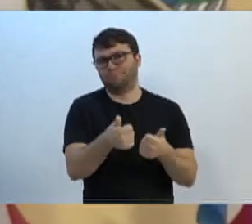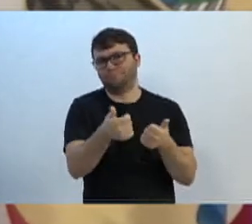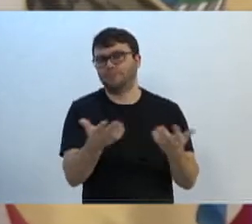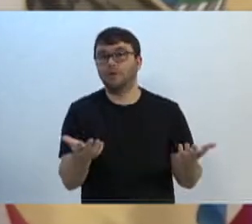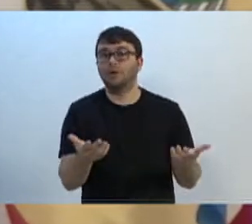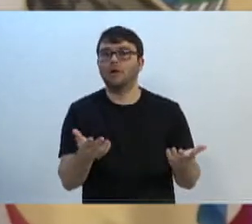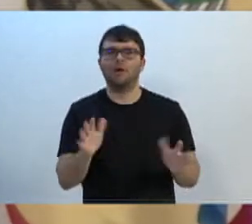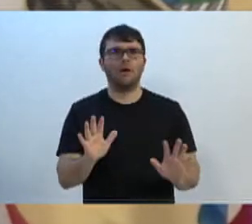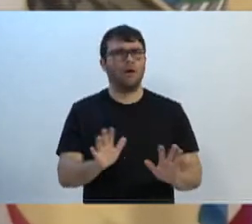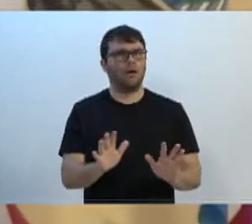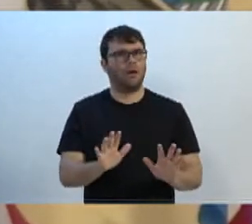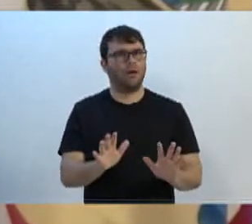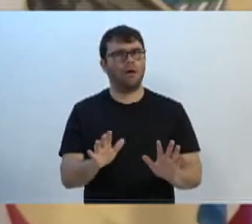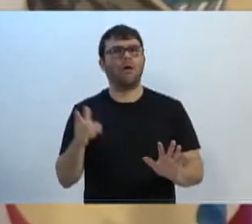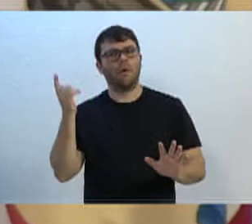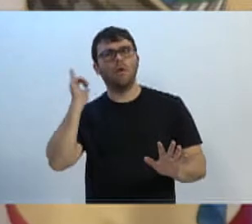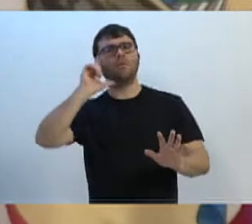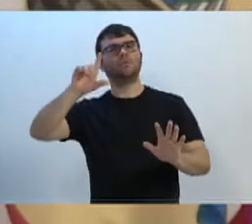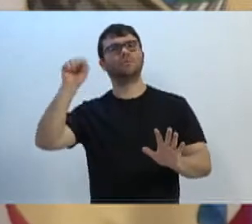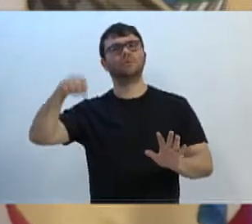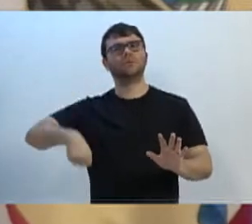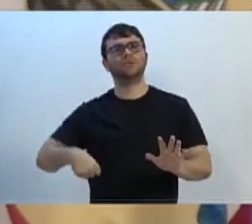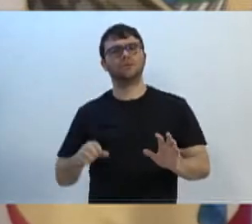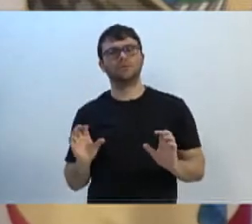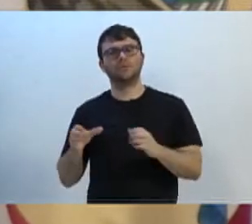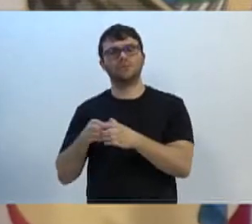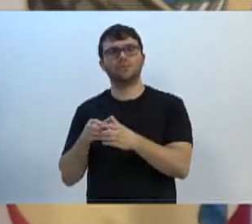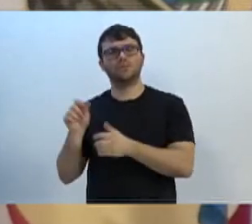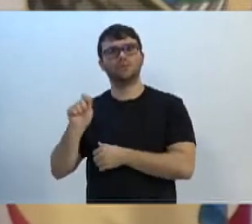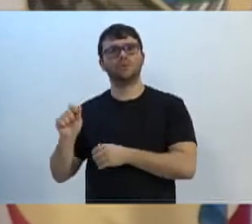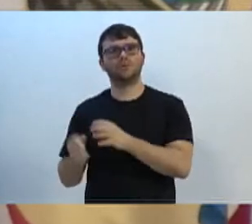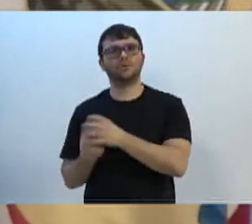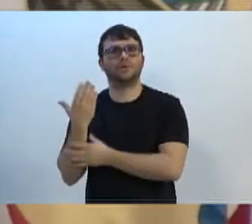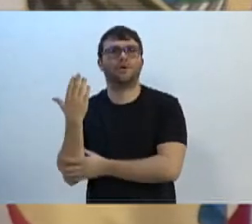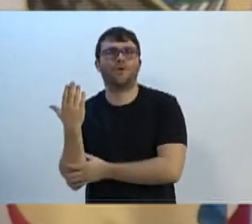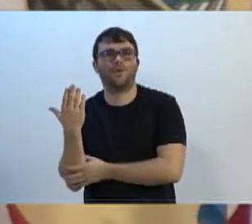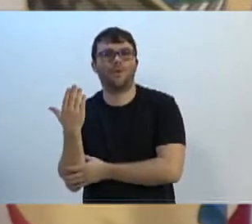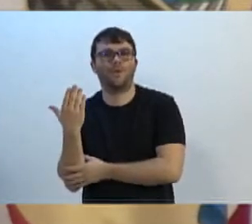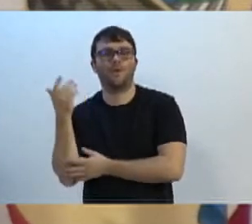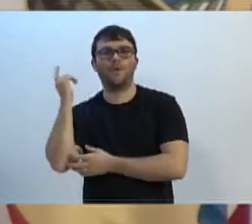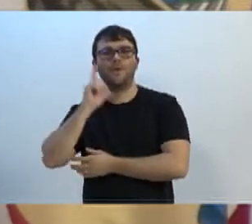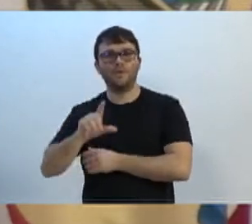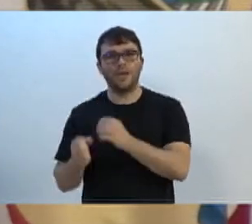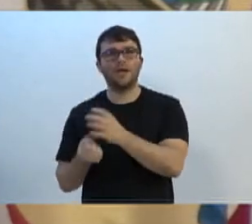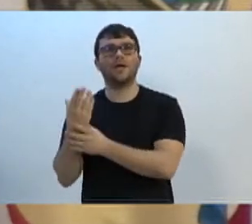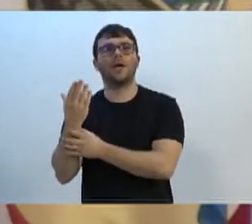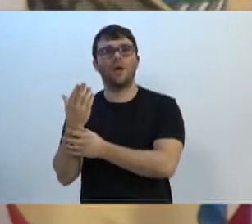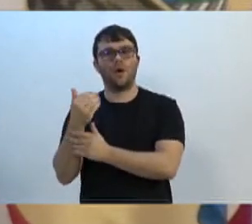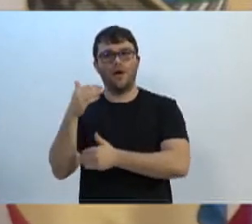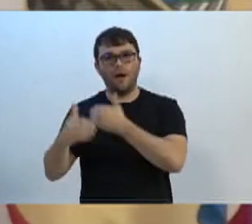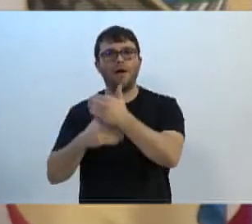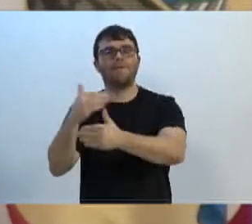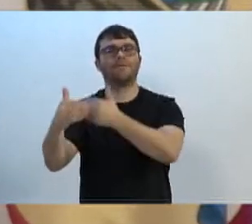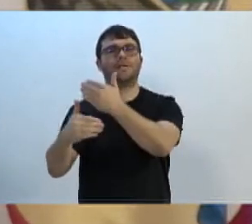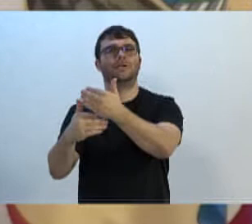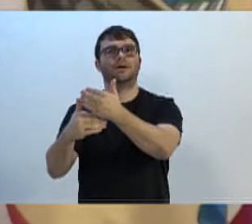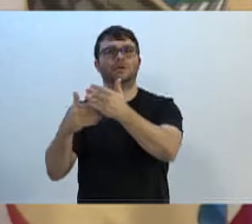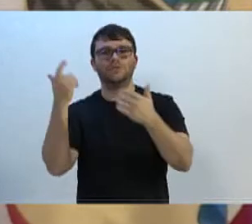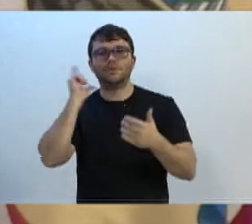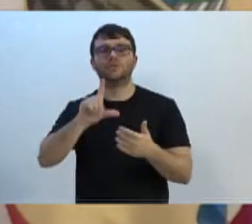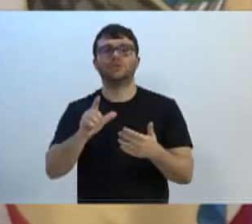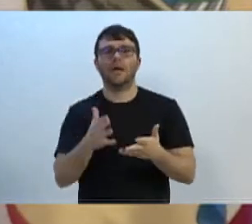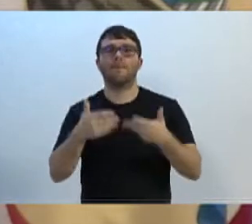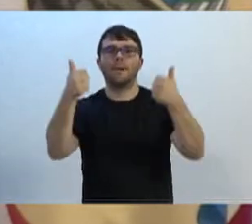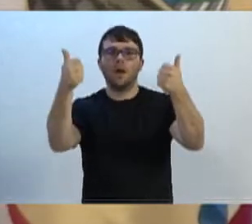dar em nada ela formou sim a associação ela sim conquistou alguns avanços abriu-se o diálogo